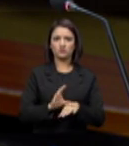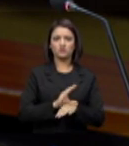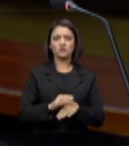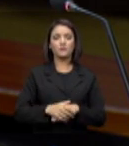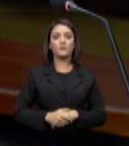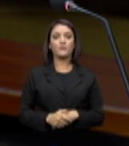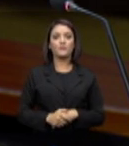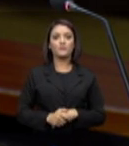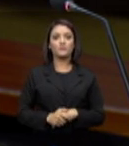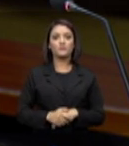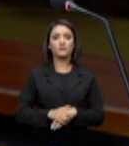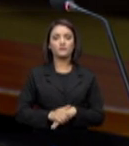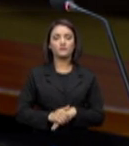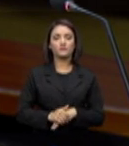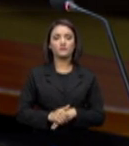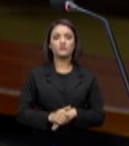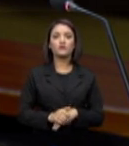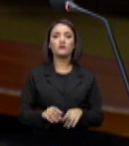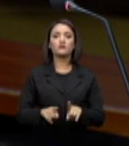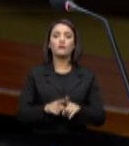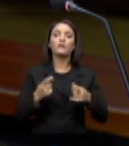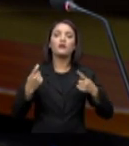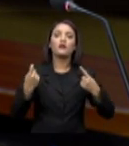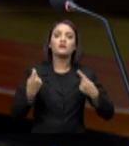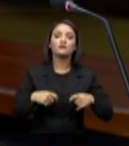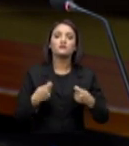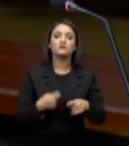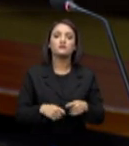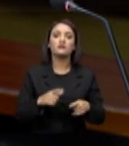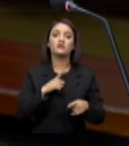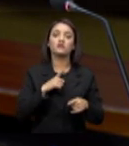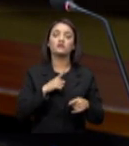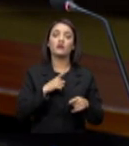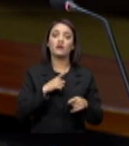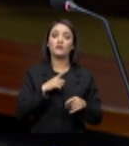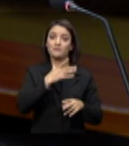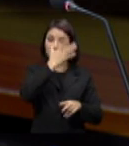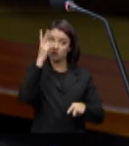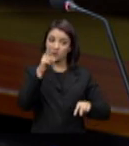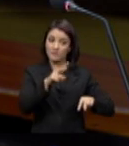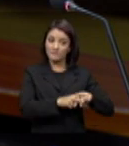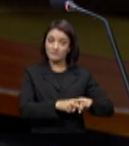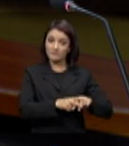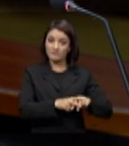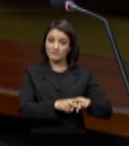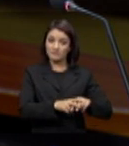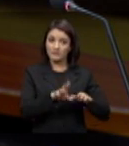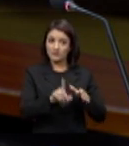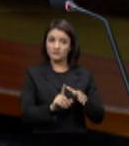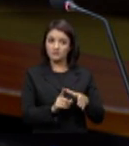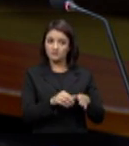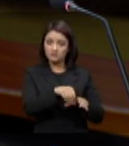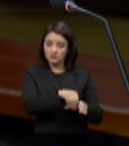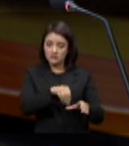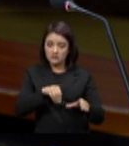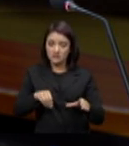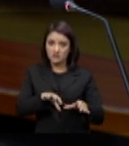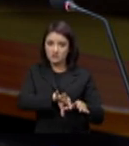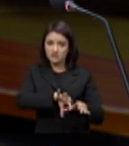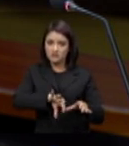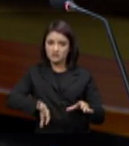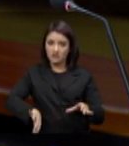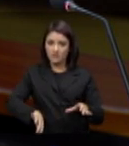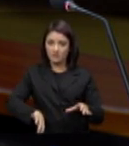conta por exemplo a necessidade de se apartar e os presos que mesmo não se encaixando nas condições do